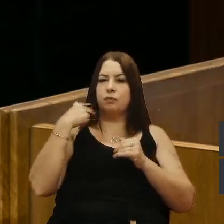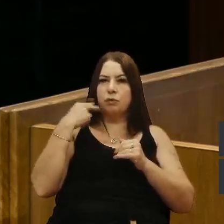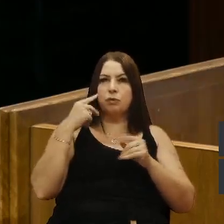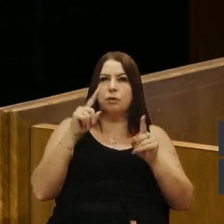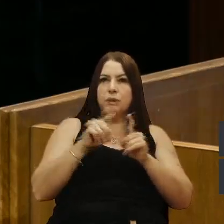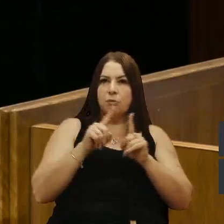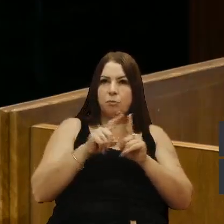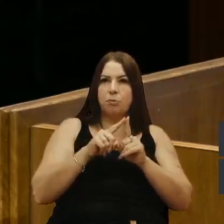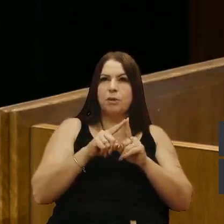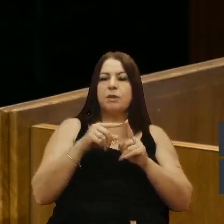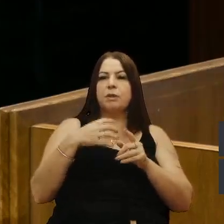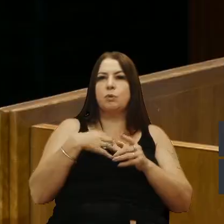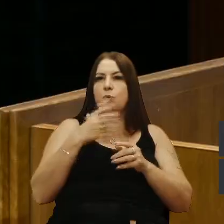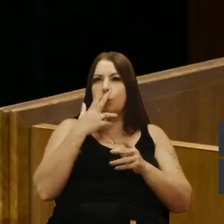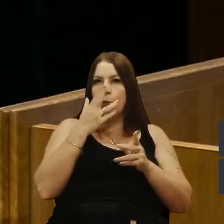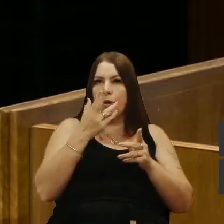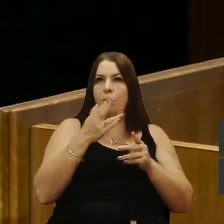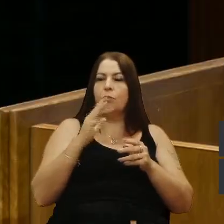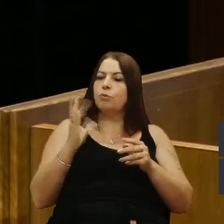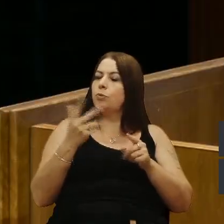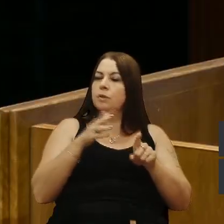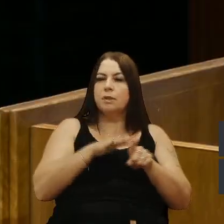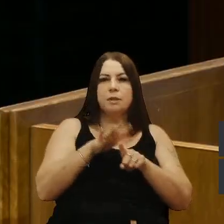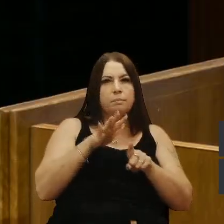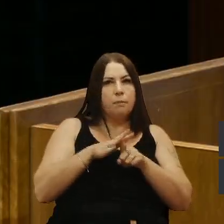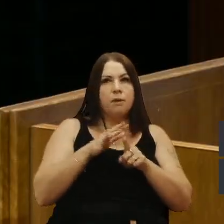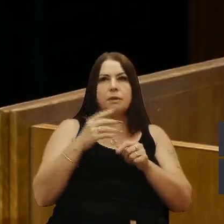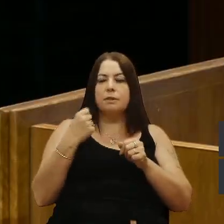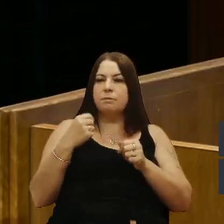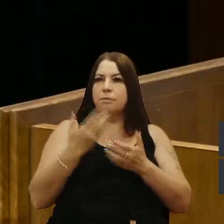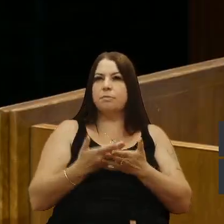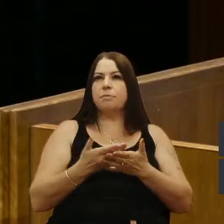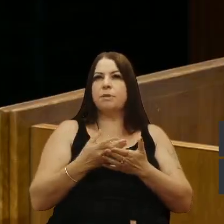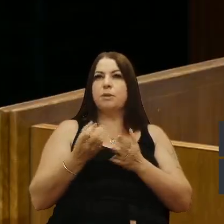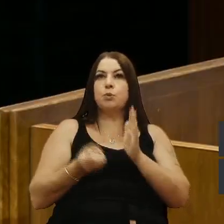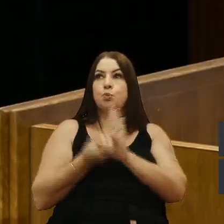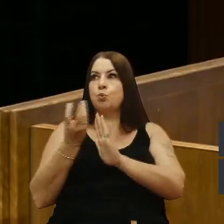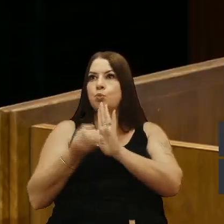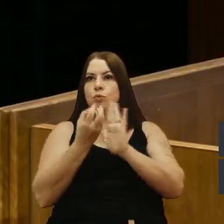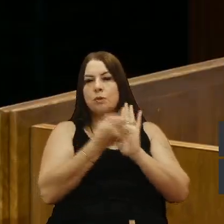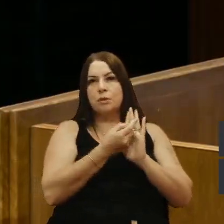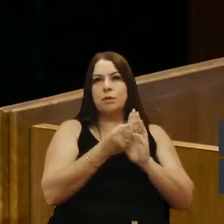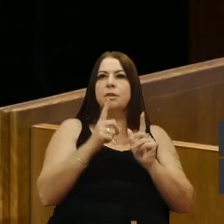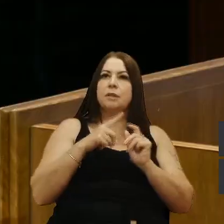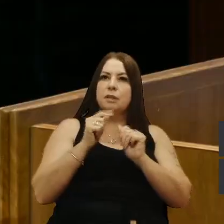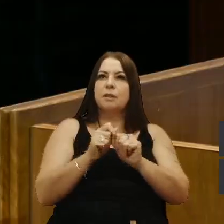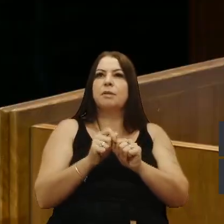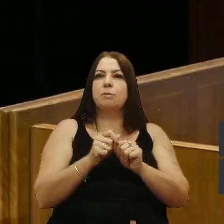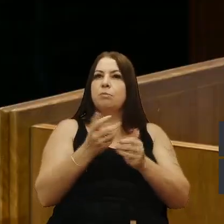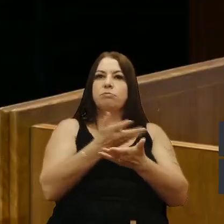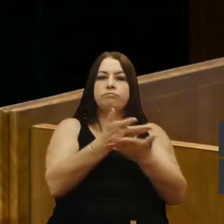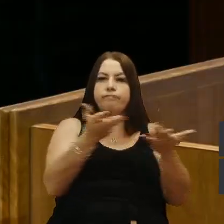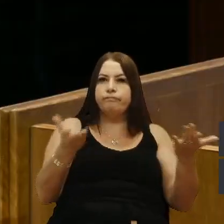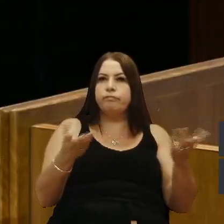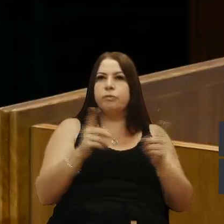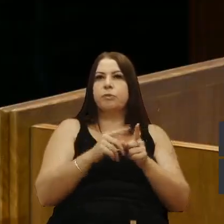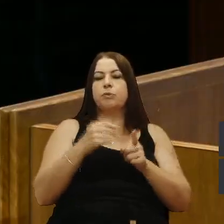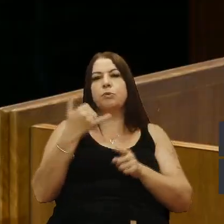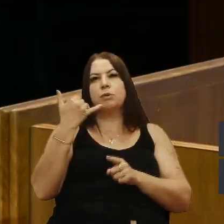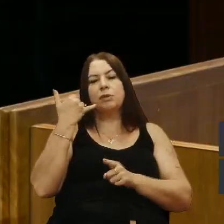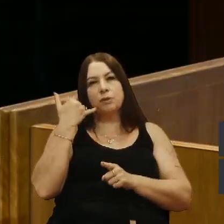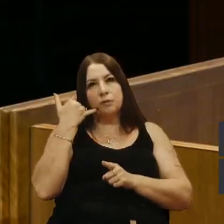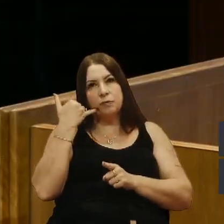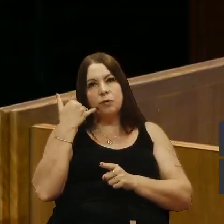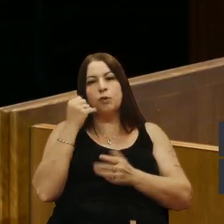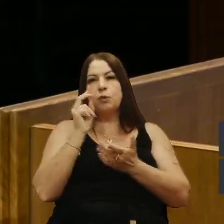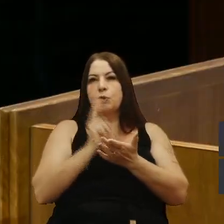também, de igual forma, todas as demandas que forem surgindo, estamos à disposição. O nosso telefone,